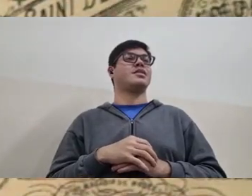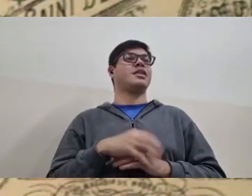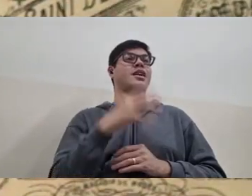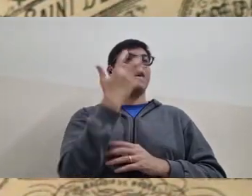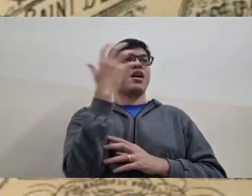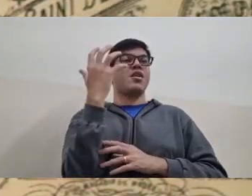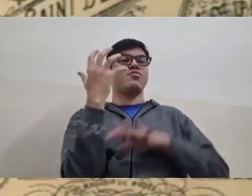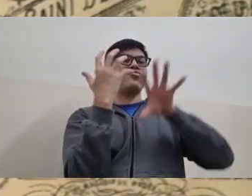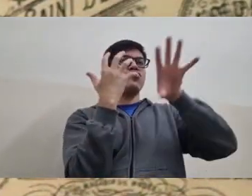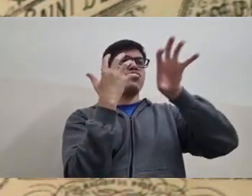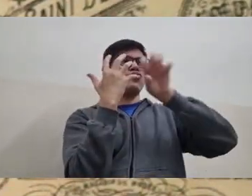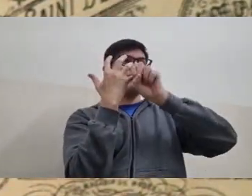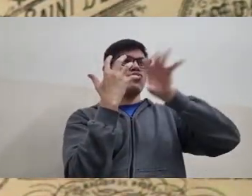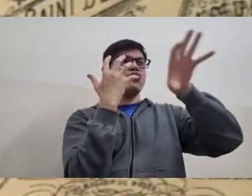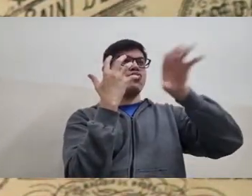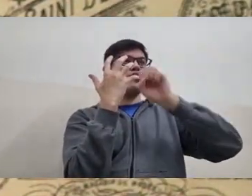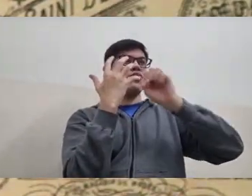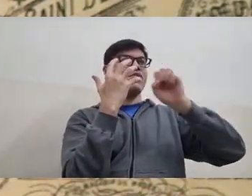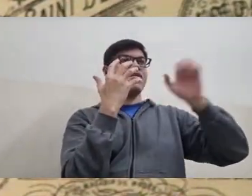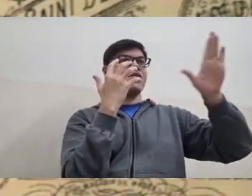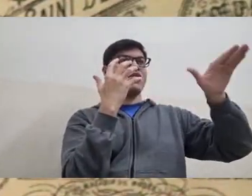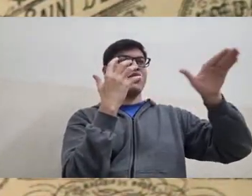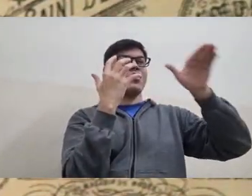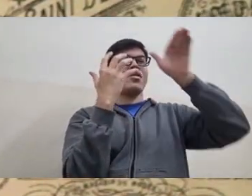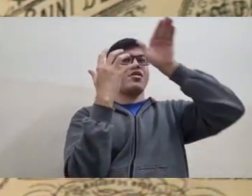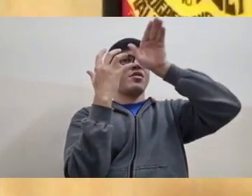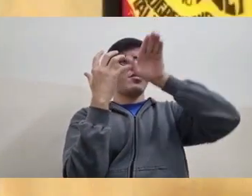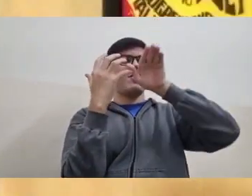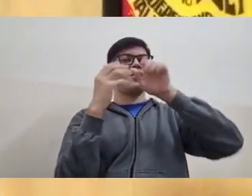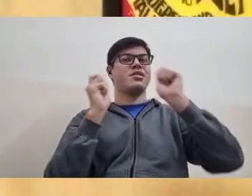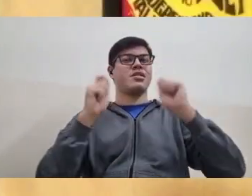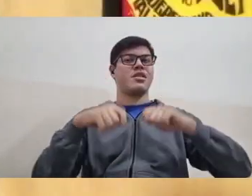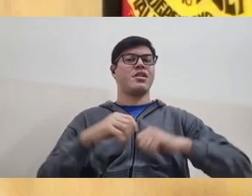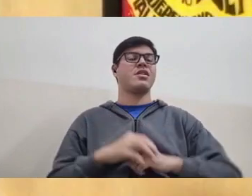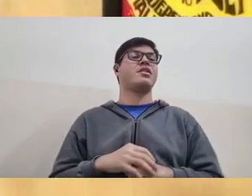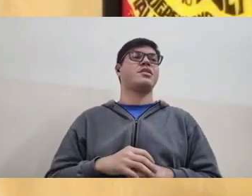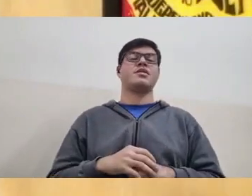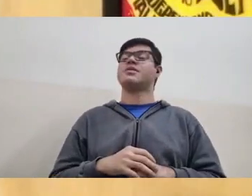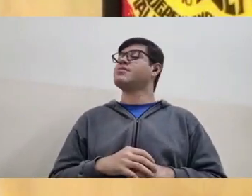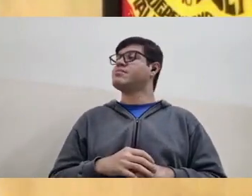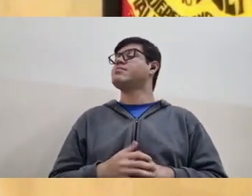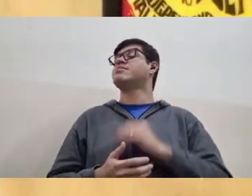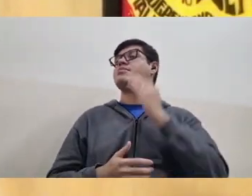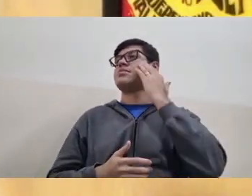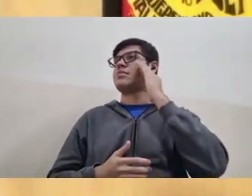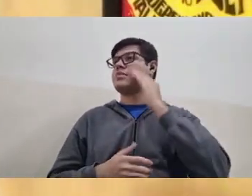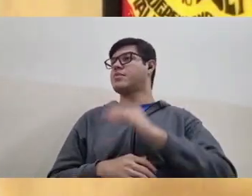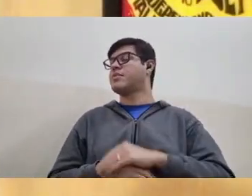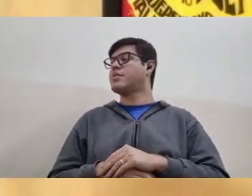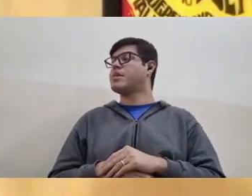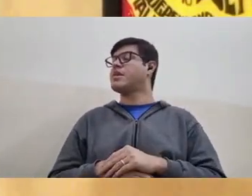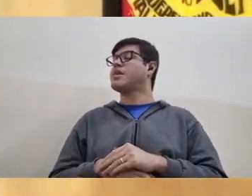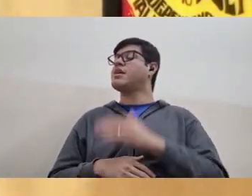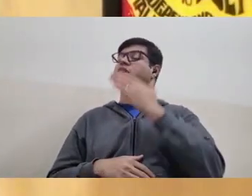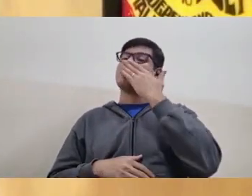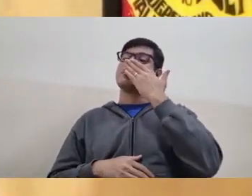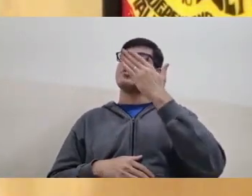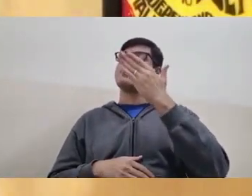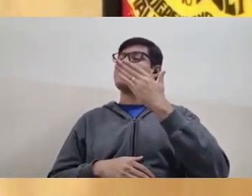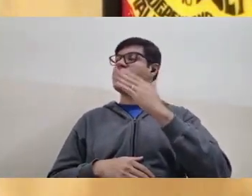que funcionam como alimento para elas. Na frente da minha casa, tem um espaço grande, frente ao Senai novo ali,